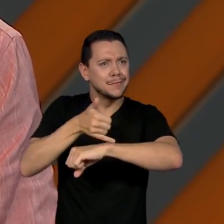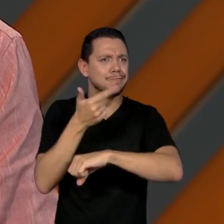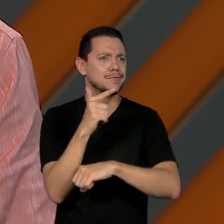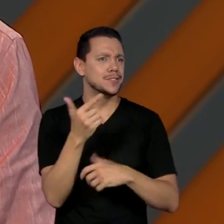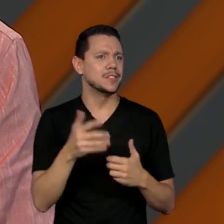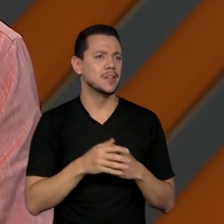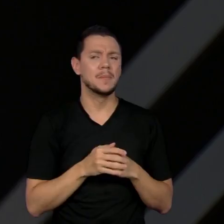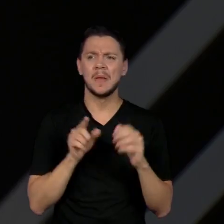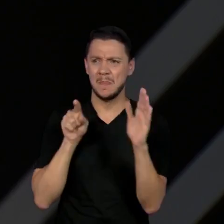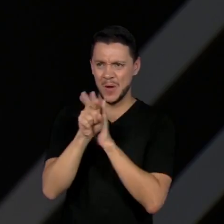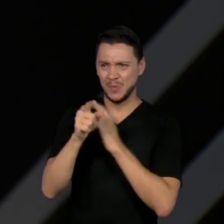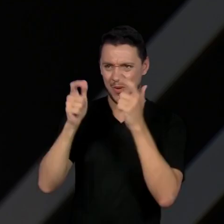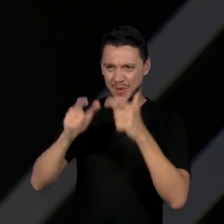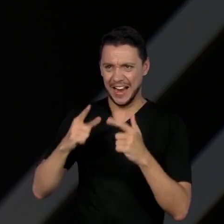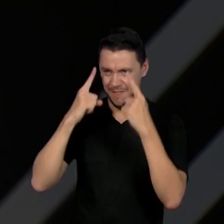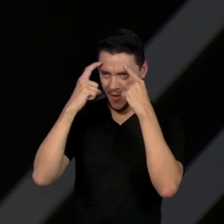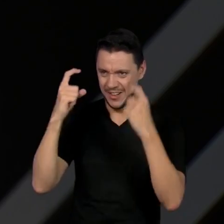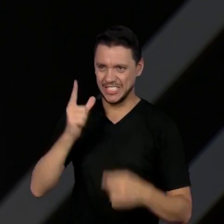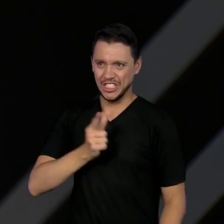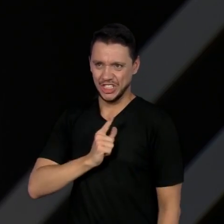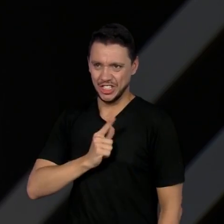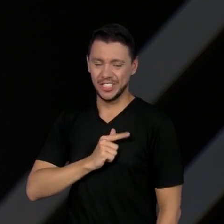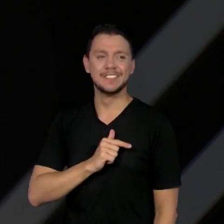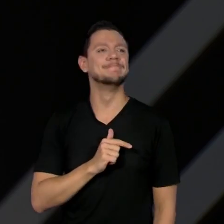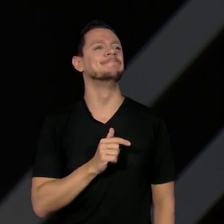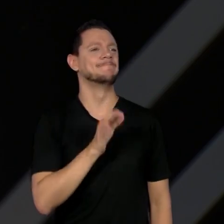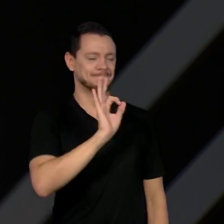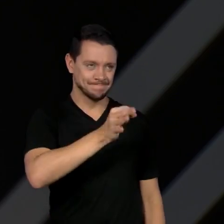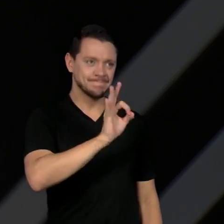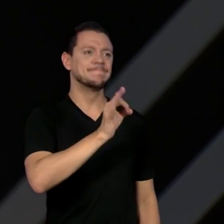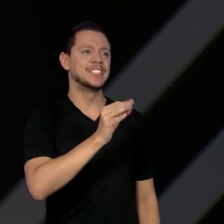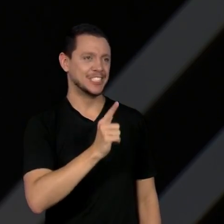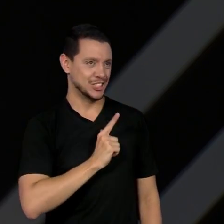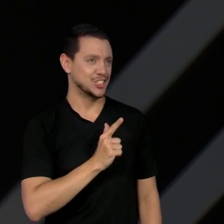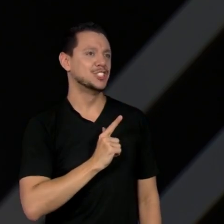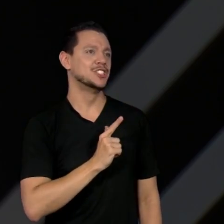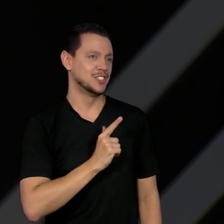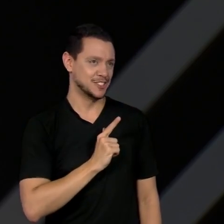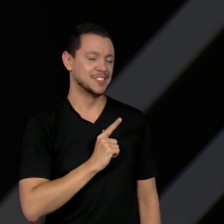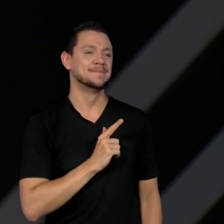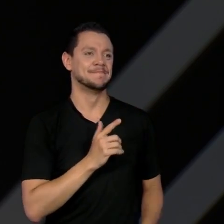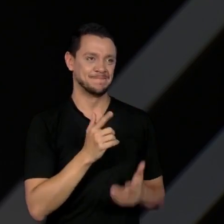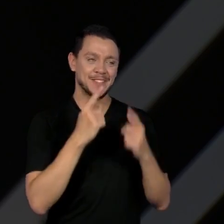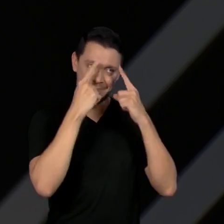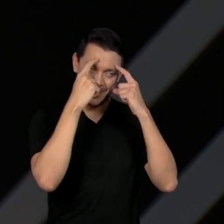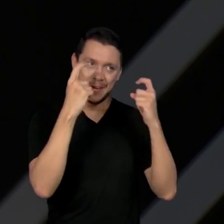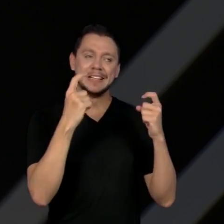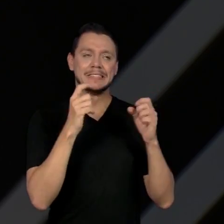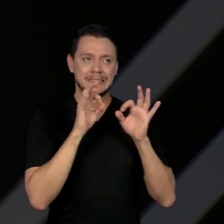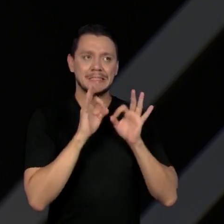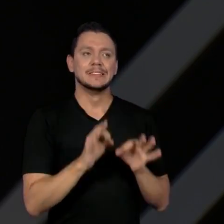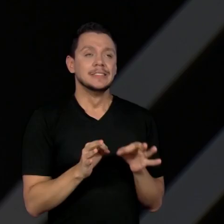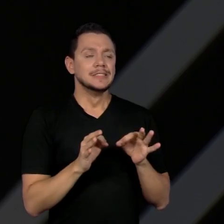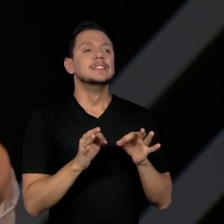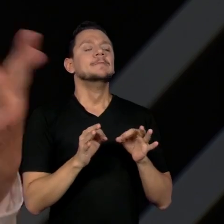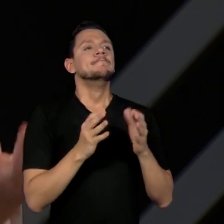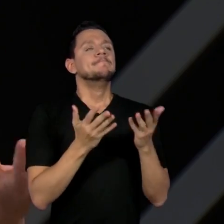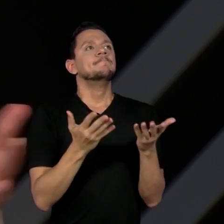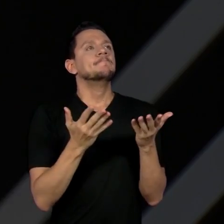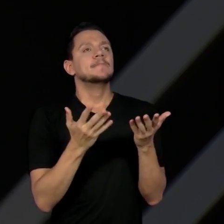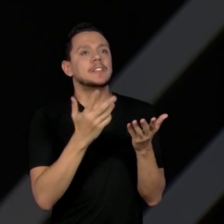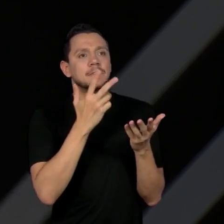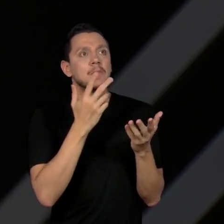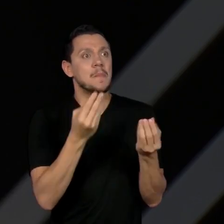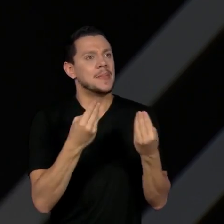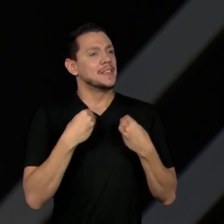violento? Era violento. né? O que me deixa